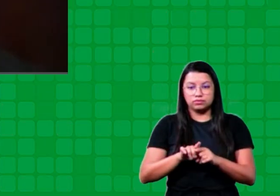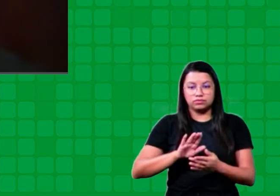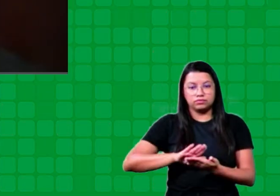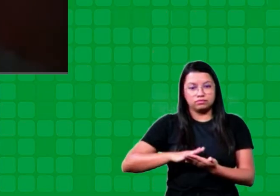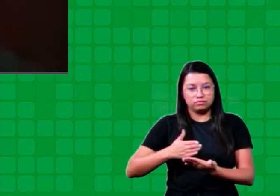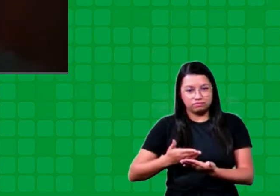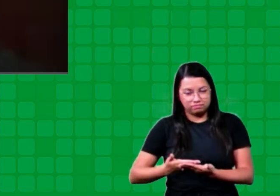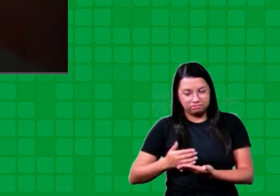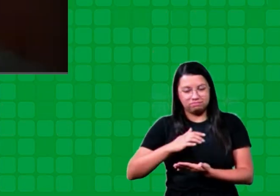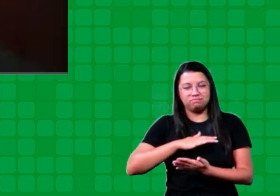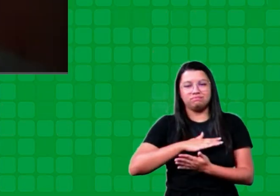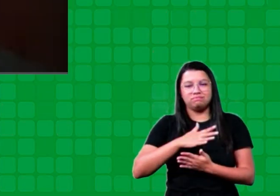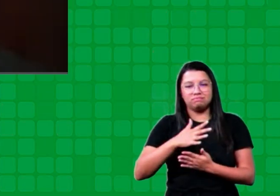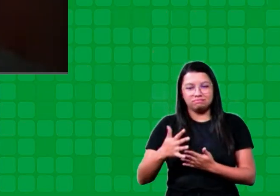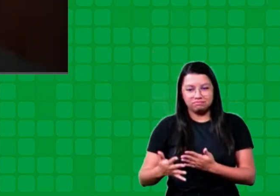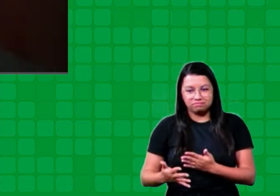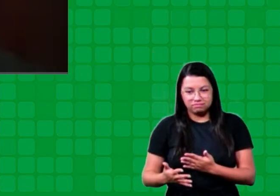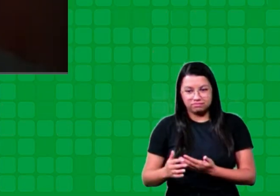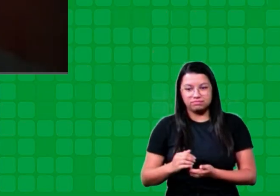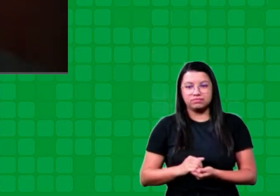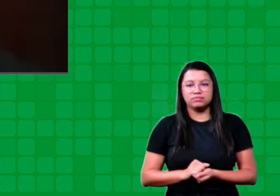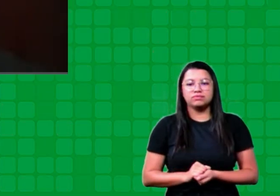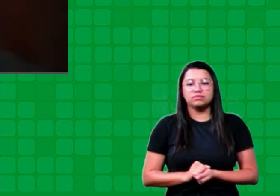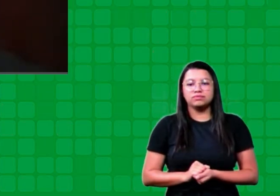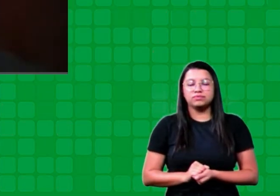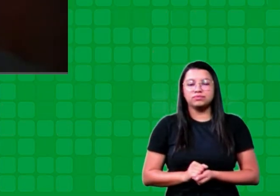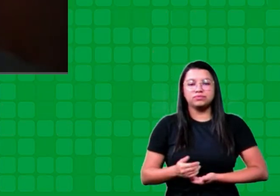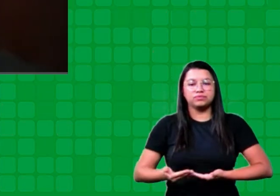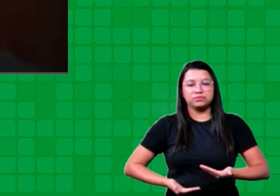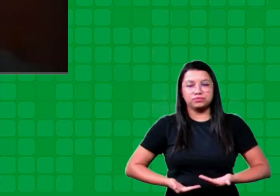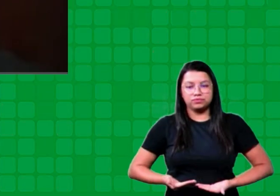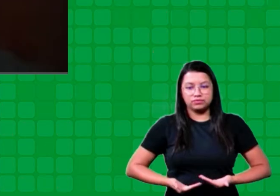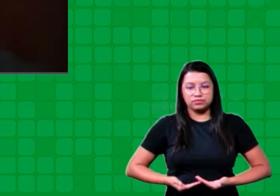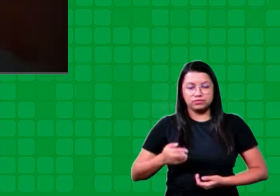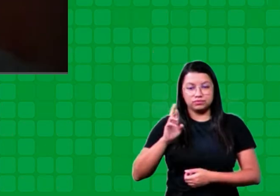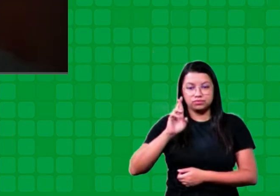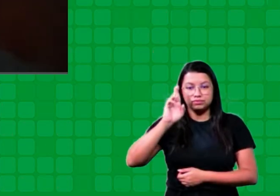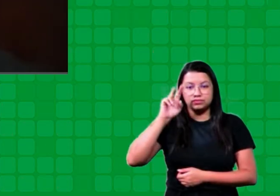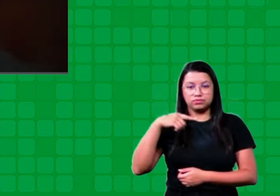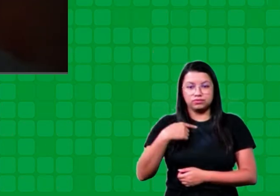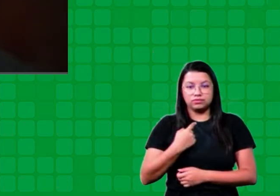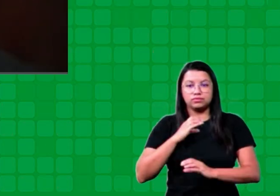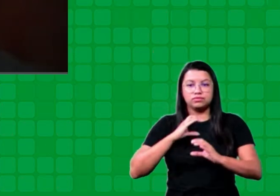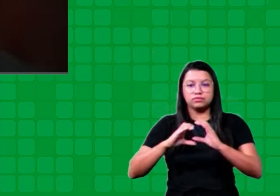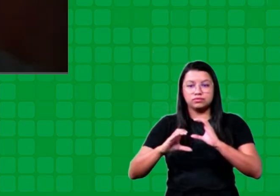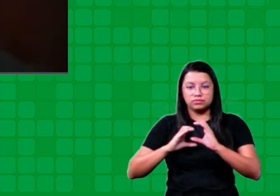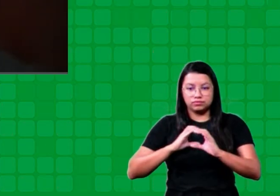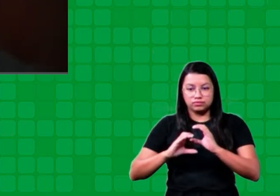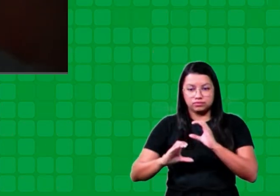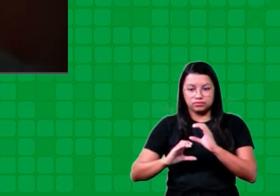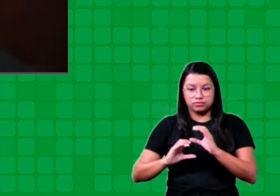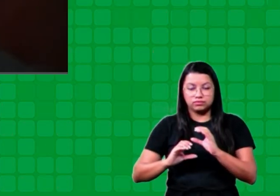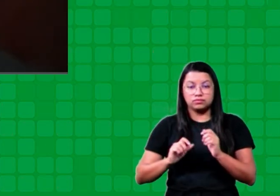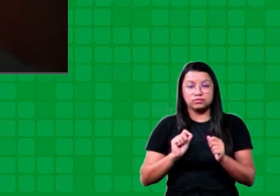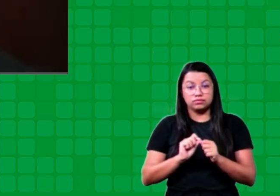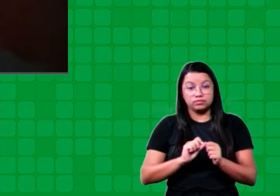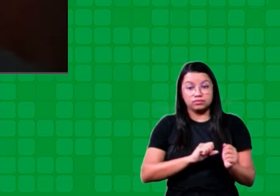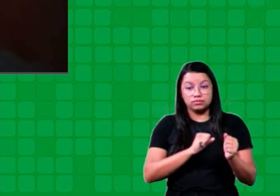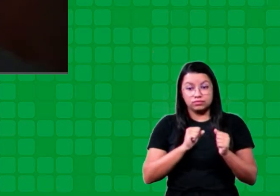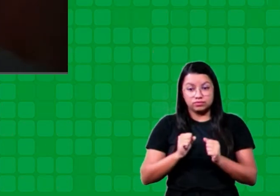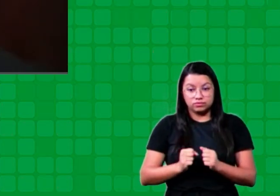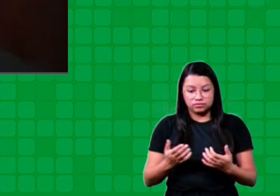Libras, os servidores da nossa diretoria de comunicação, por tornar possível essa gravação e